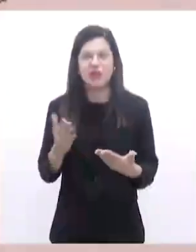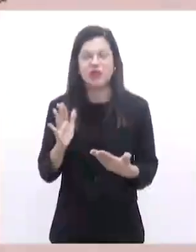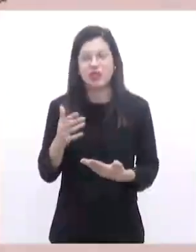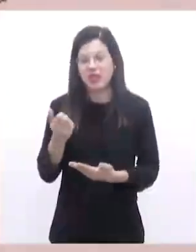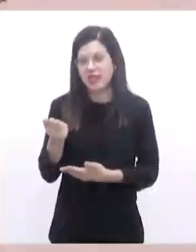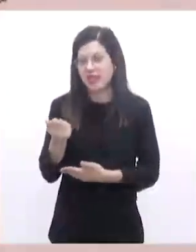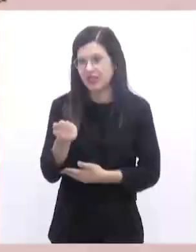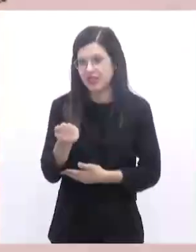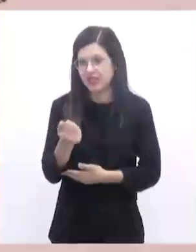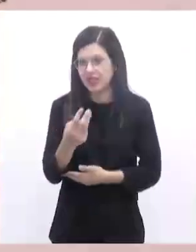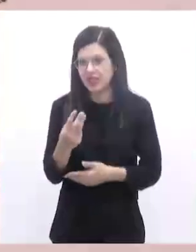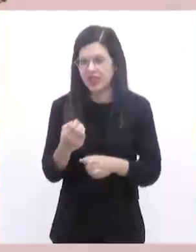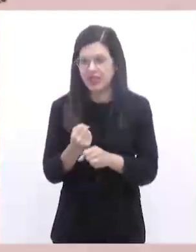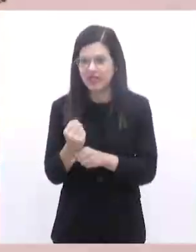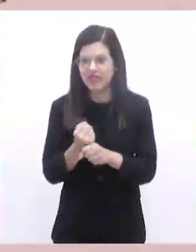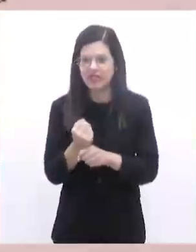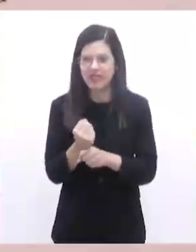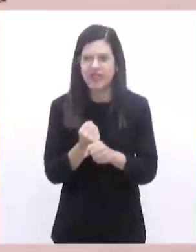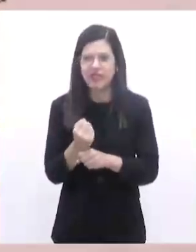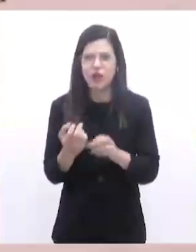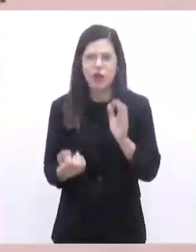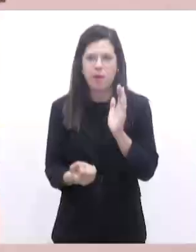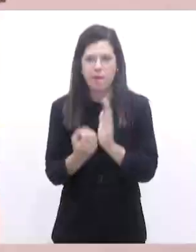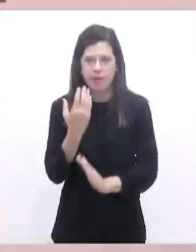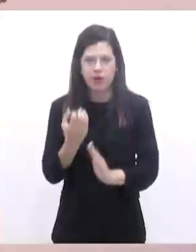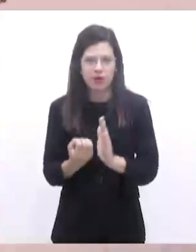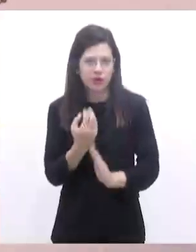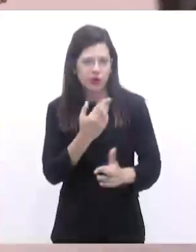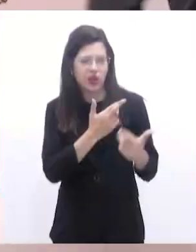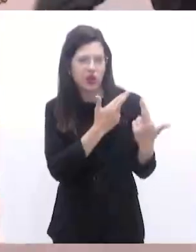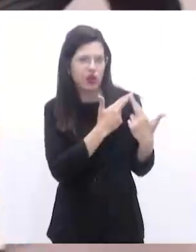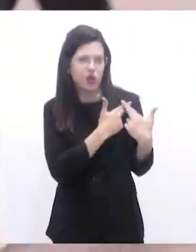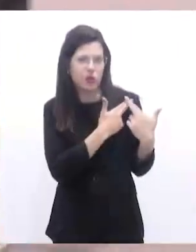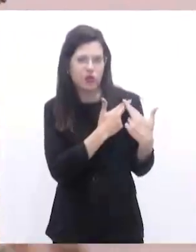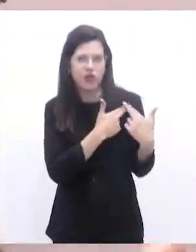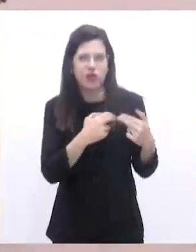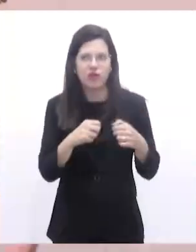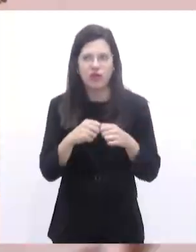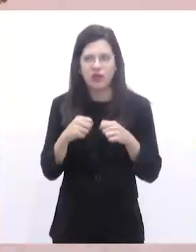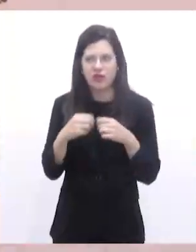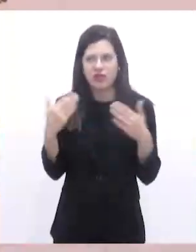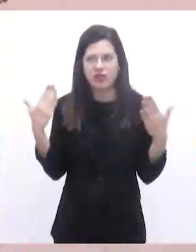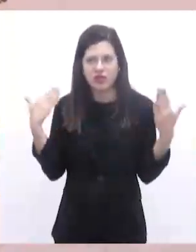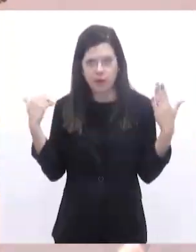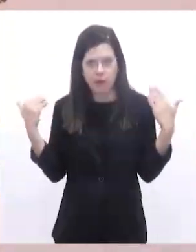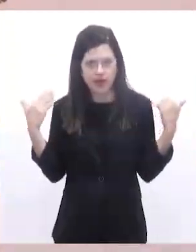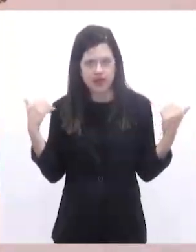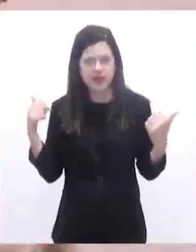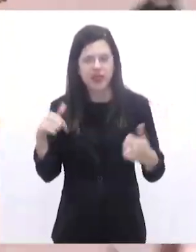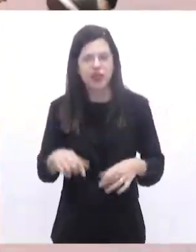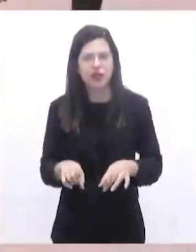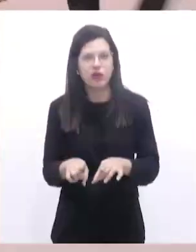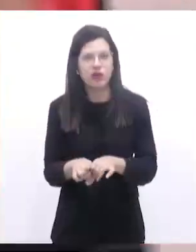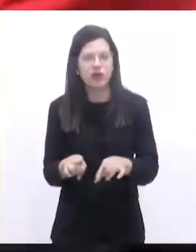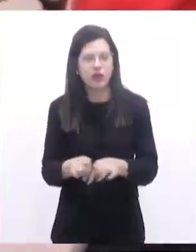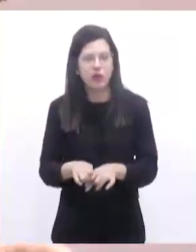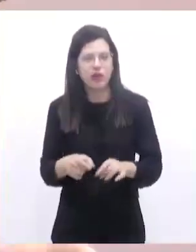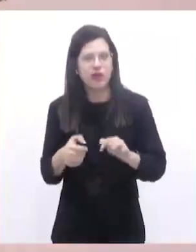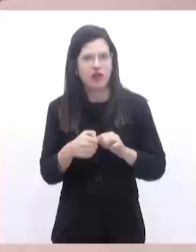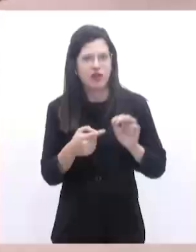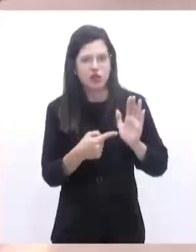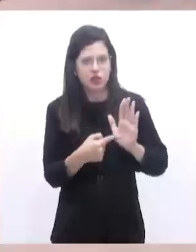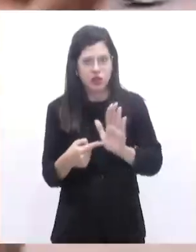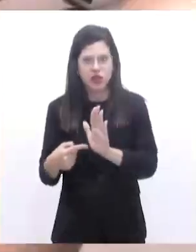anos pelo Estúdio Umbaracá, que é a produtora responsável por idealizar e realizar esse passeio. É uma produtora que faz também exposições e eles